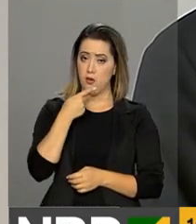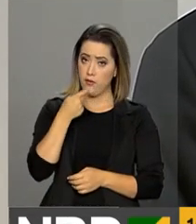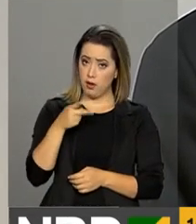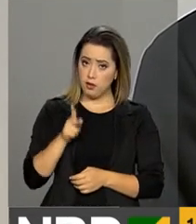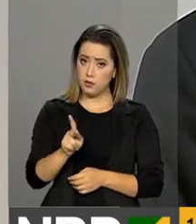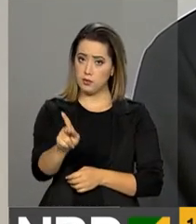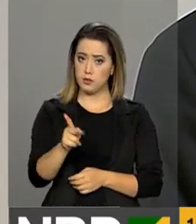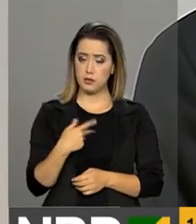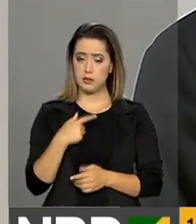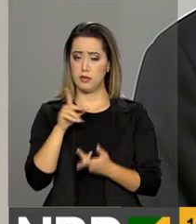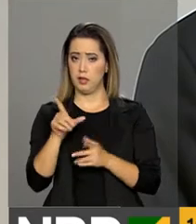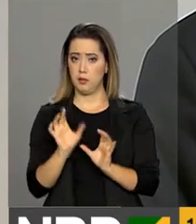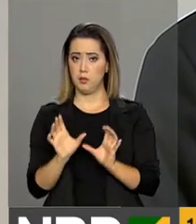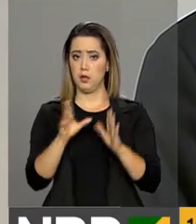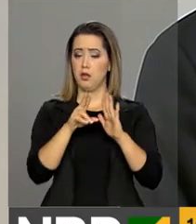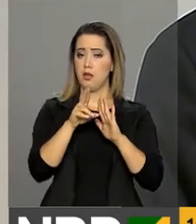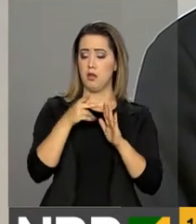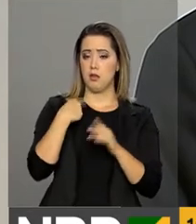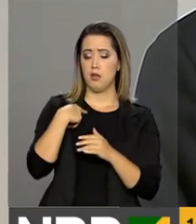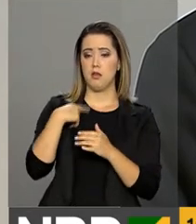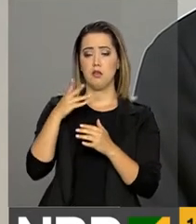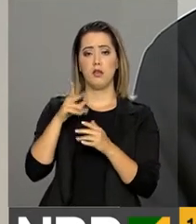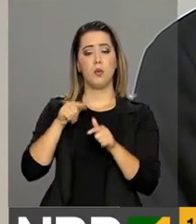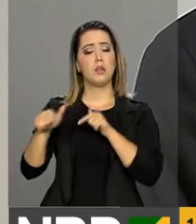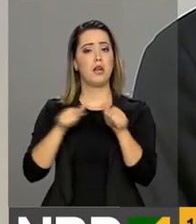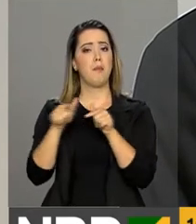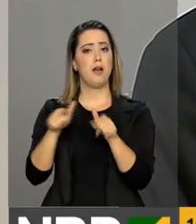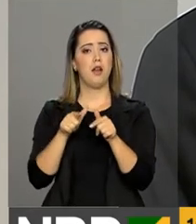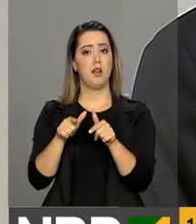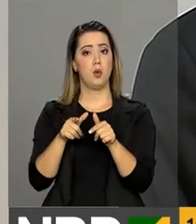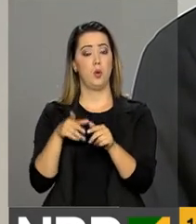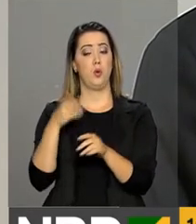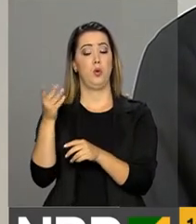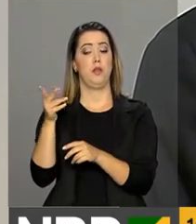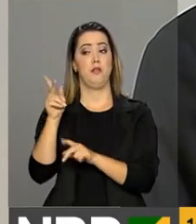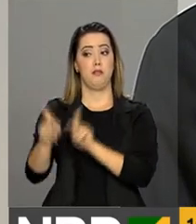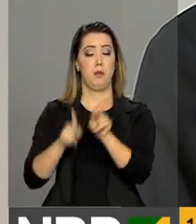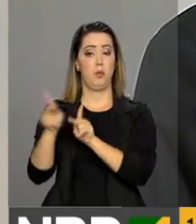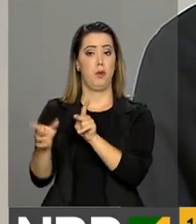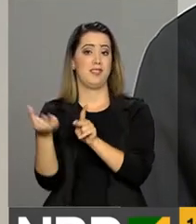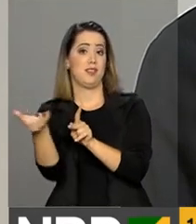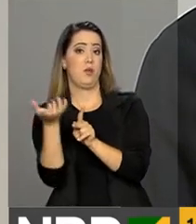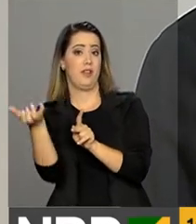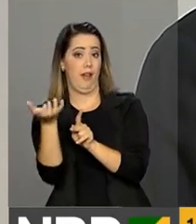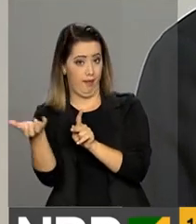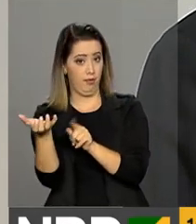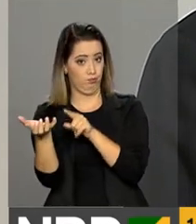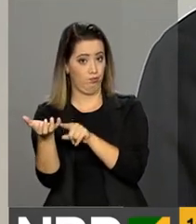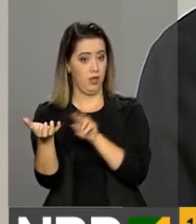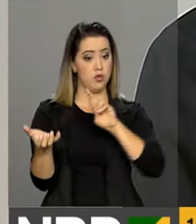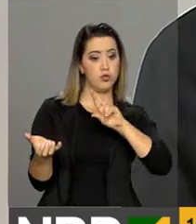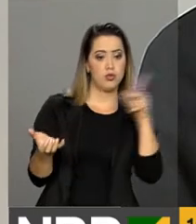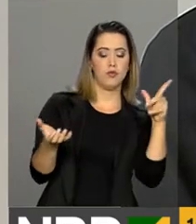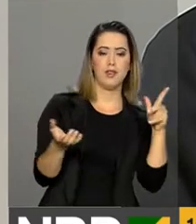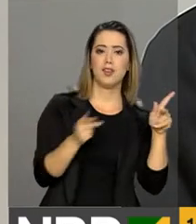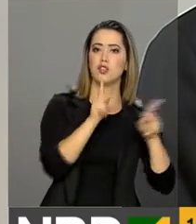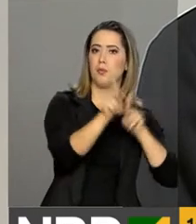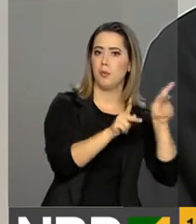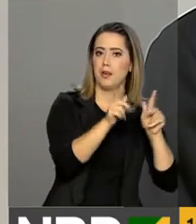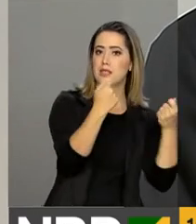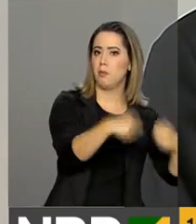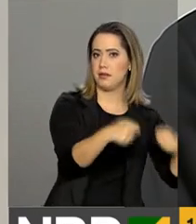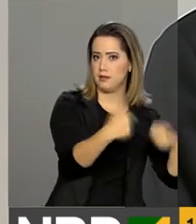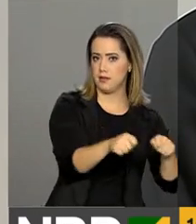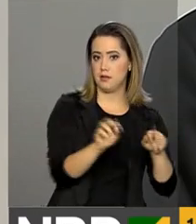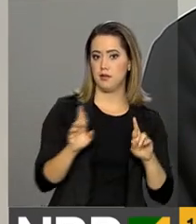medidas populistas e as chamadas medidas populares as medidas populistas são aquelas que eu